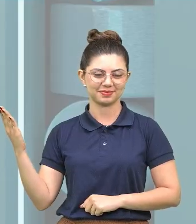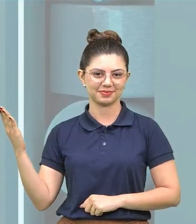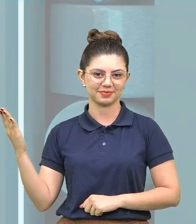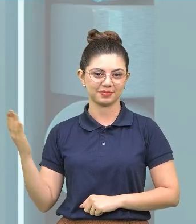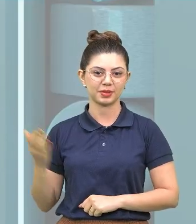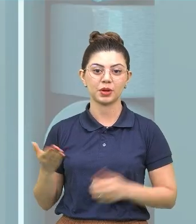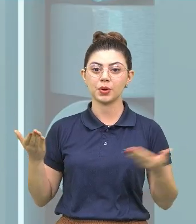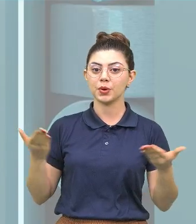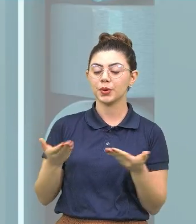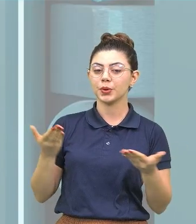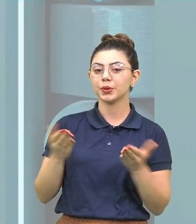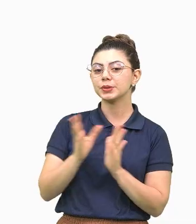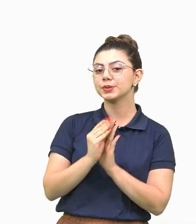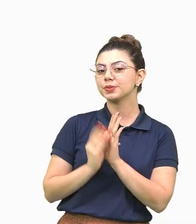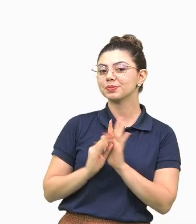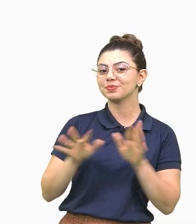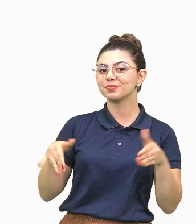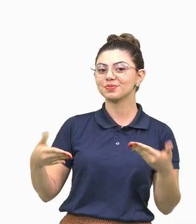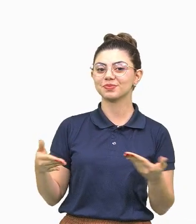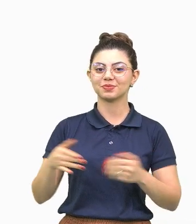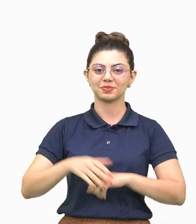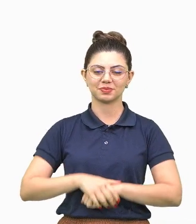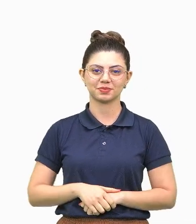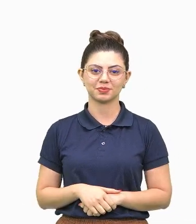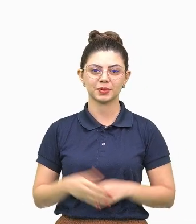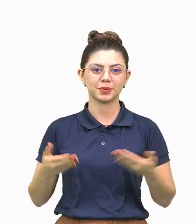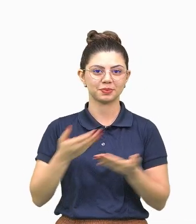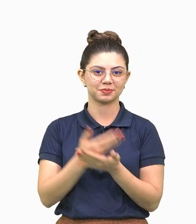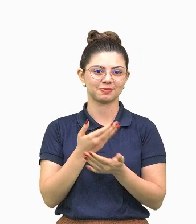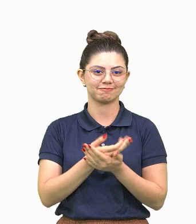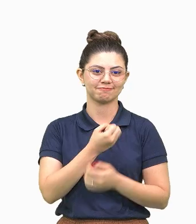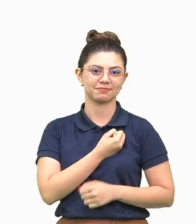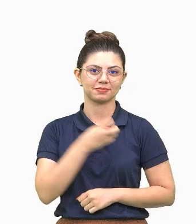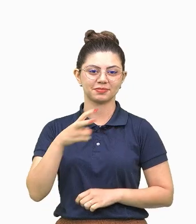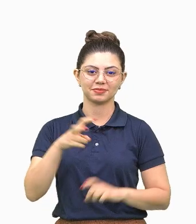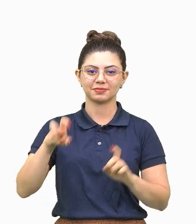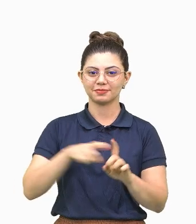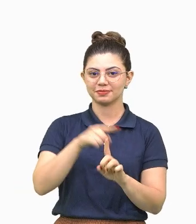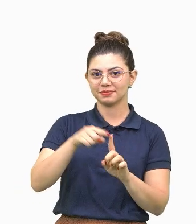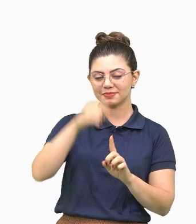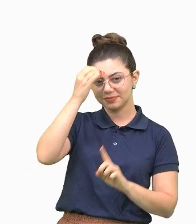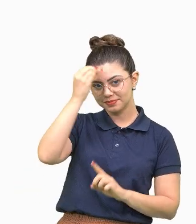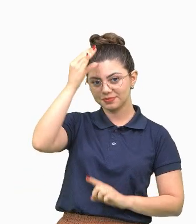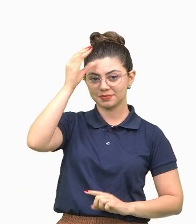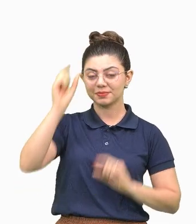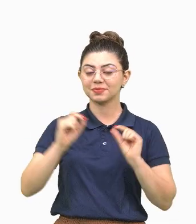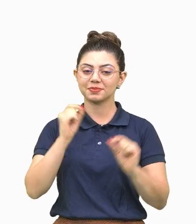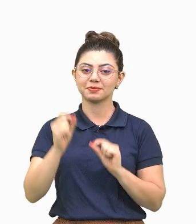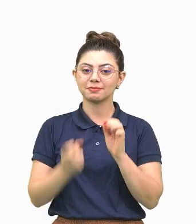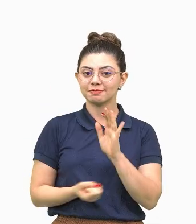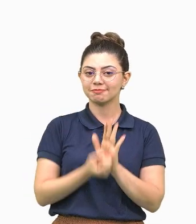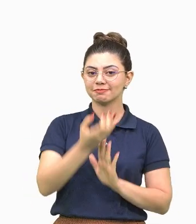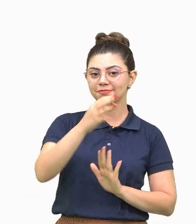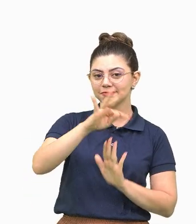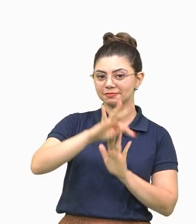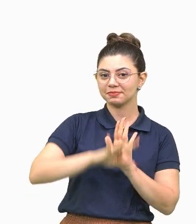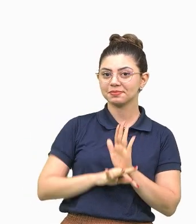Vamos verificar o nosso conteúdo? Aula de número 5, objeto de conhecimento,